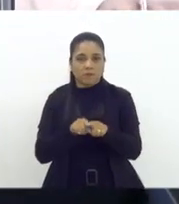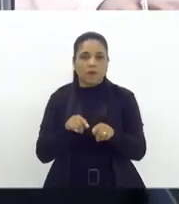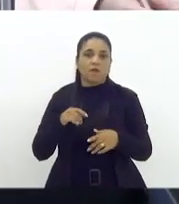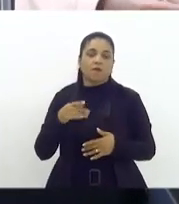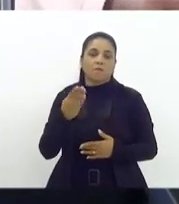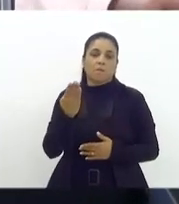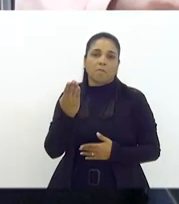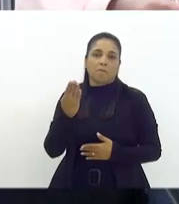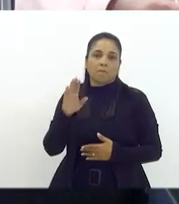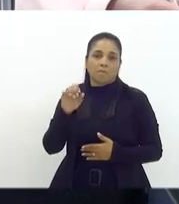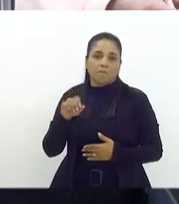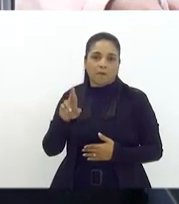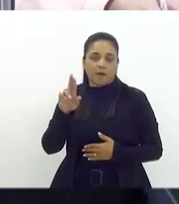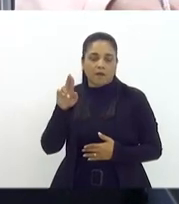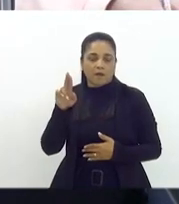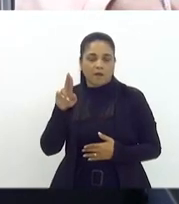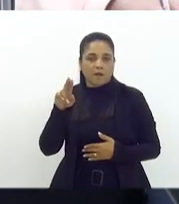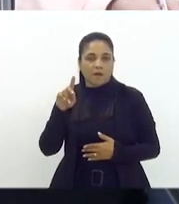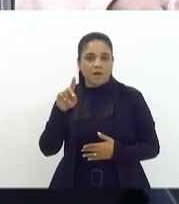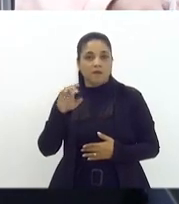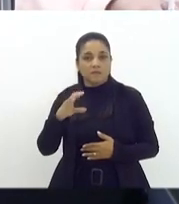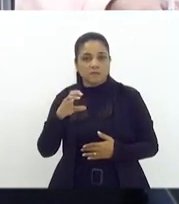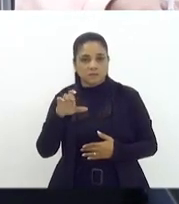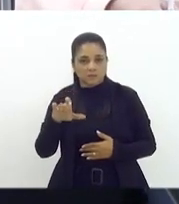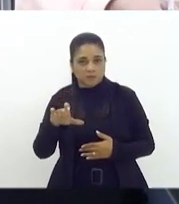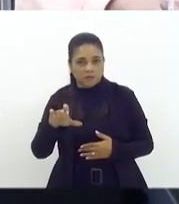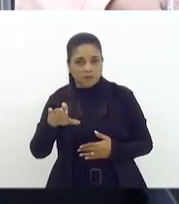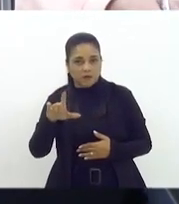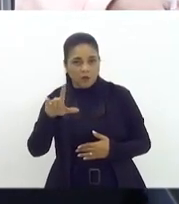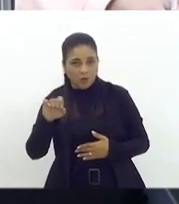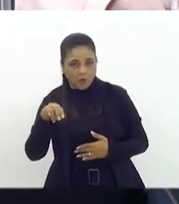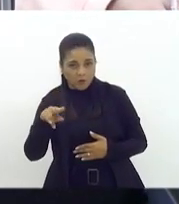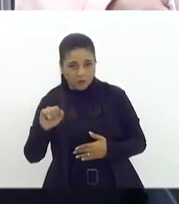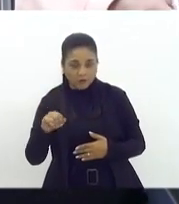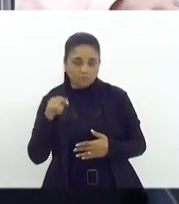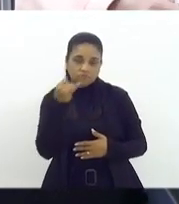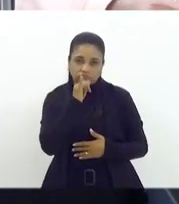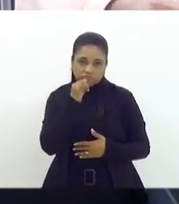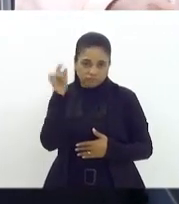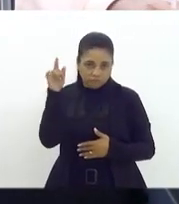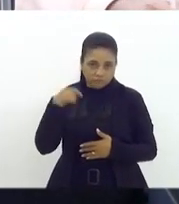Barcelona na Espanha é a autonomia de Barcelona é a universidade